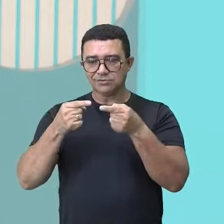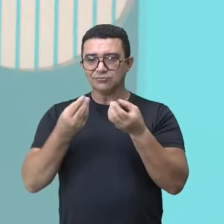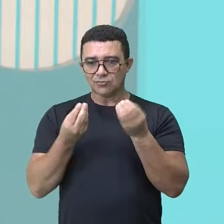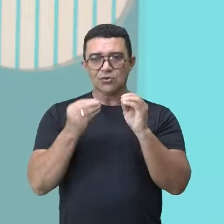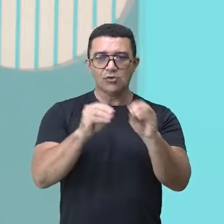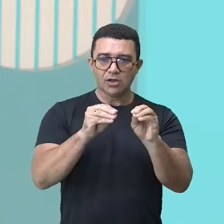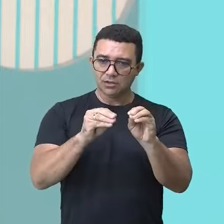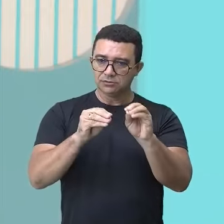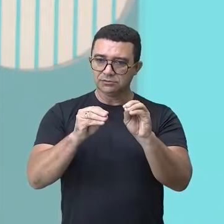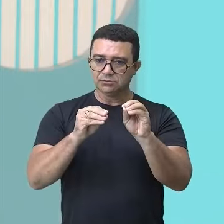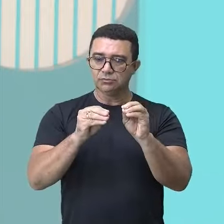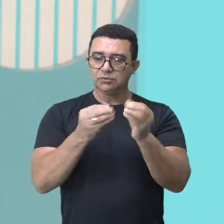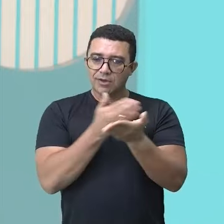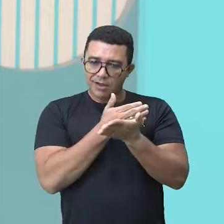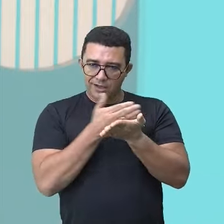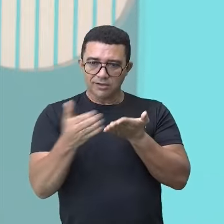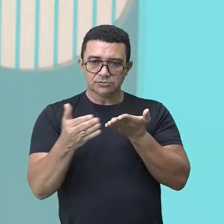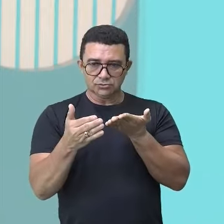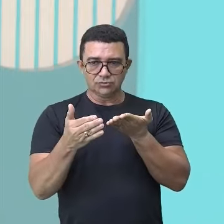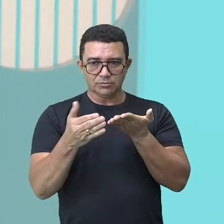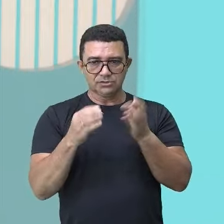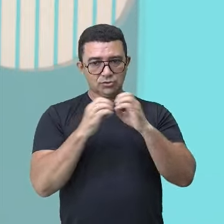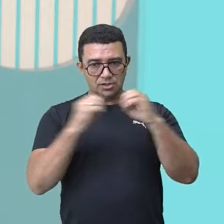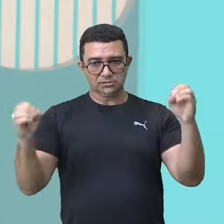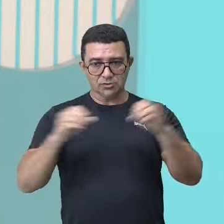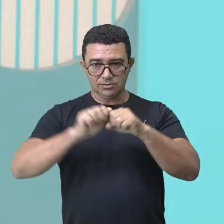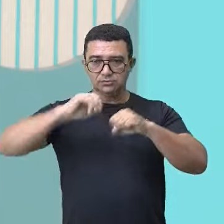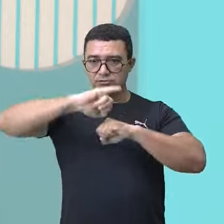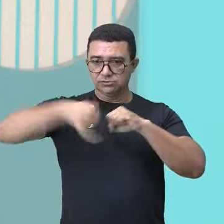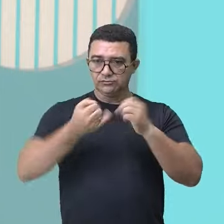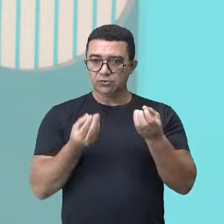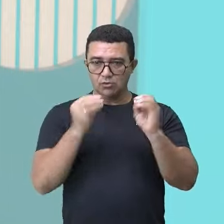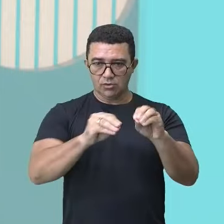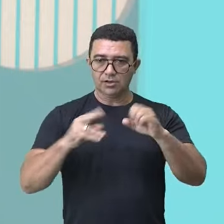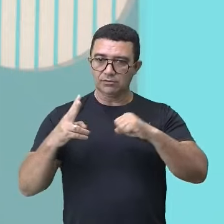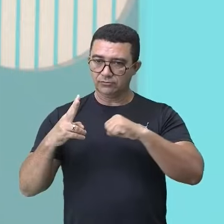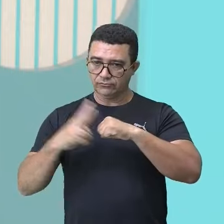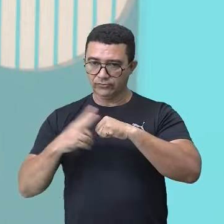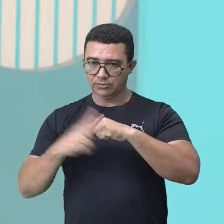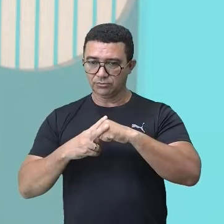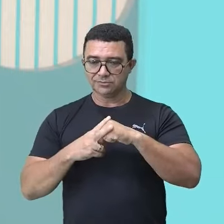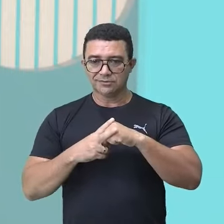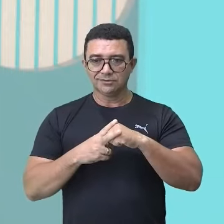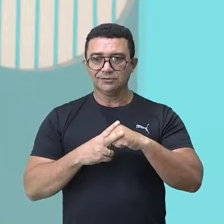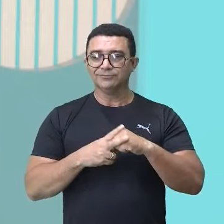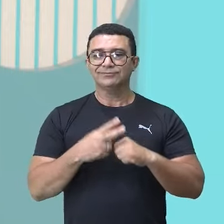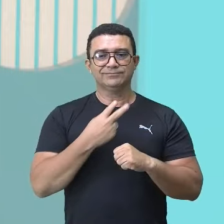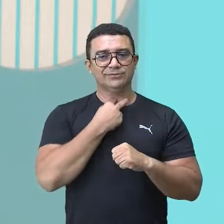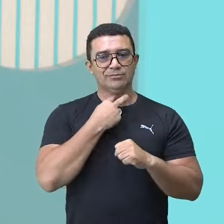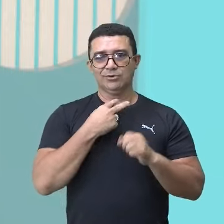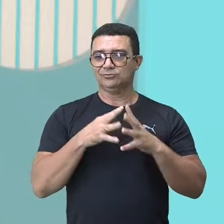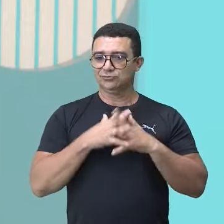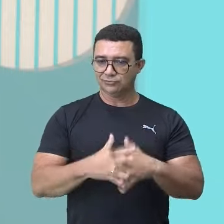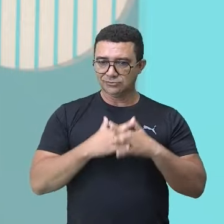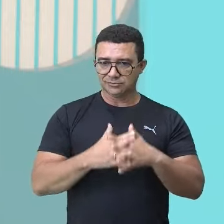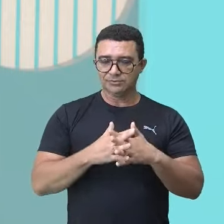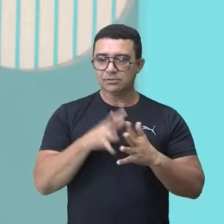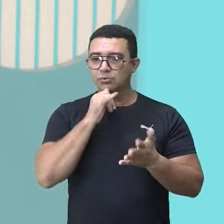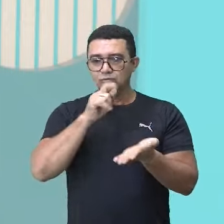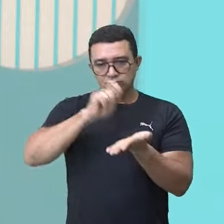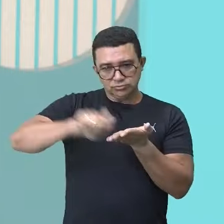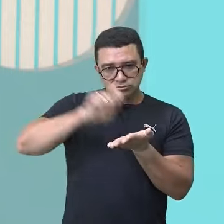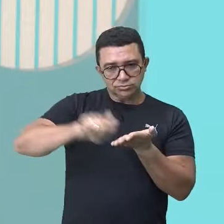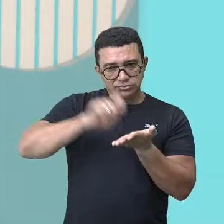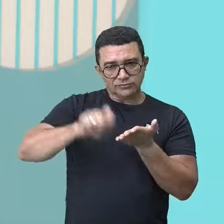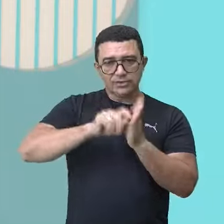aparecer no início da oração adjetiva Beleza então não pode confundir isso na hora da escrita por exemplo de um